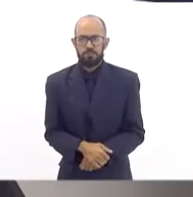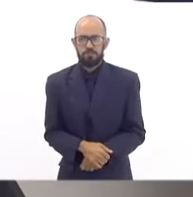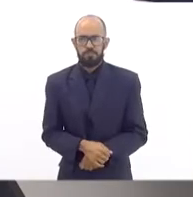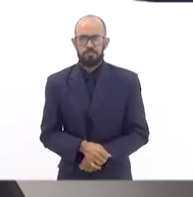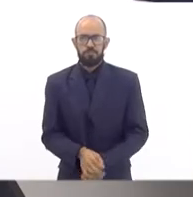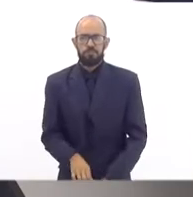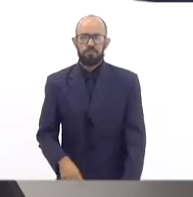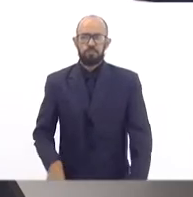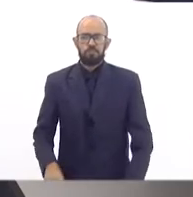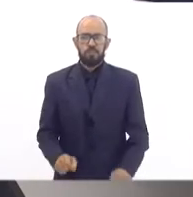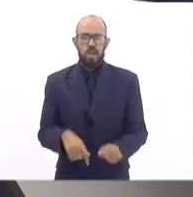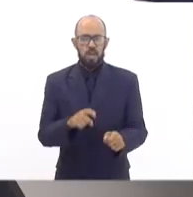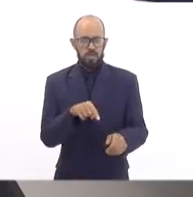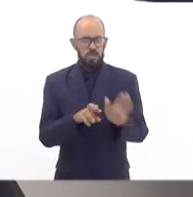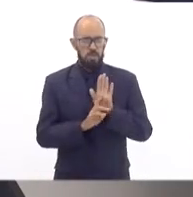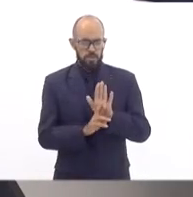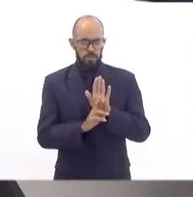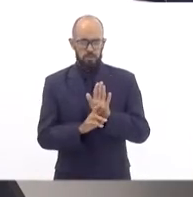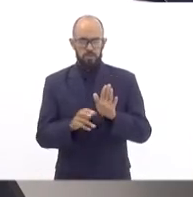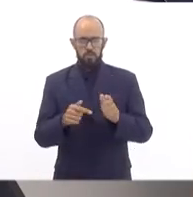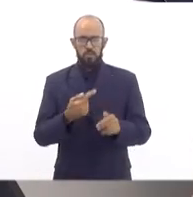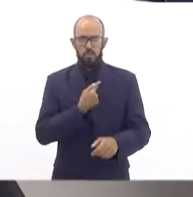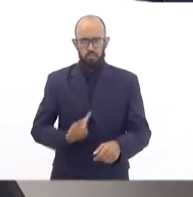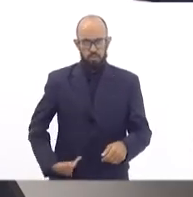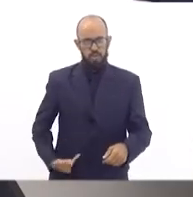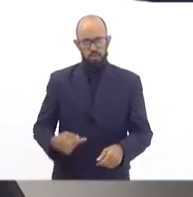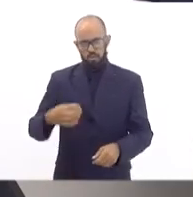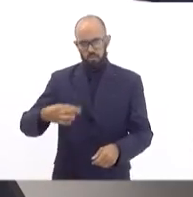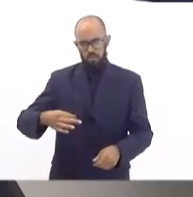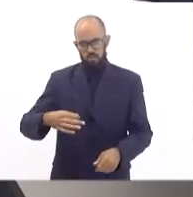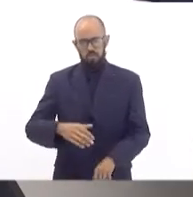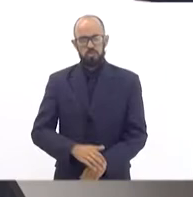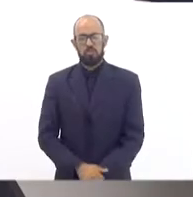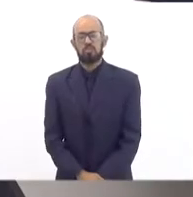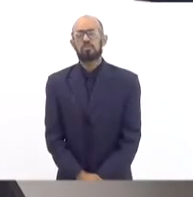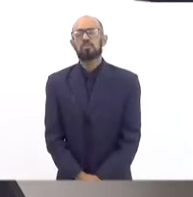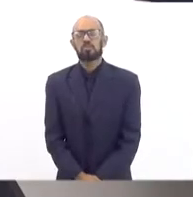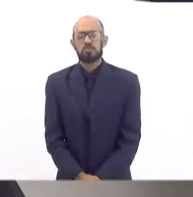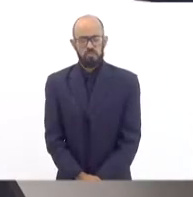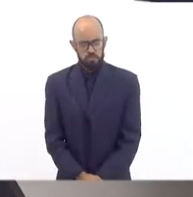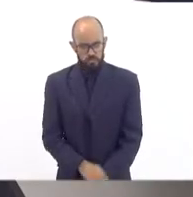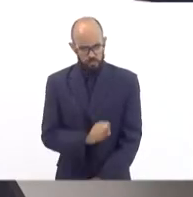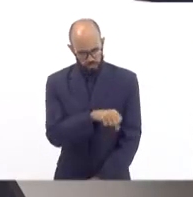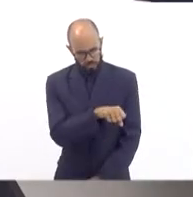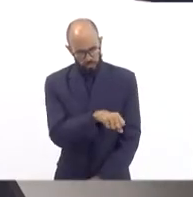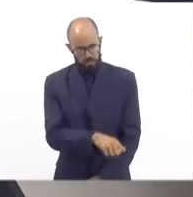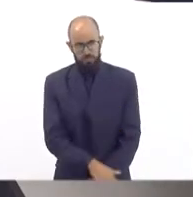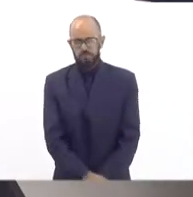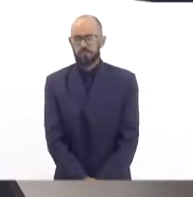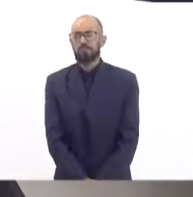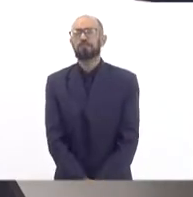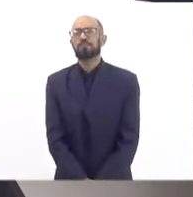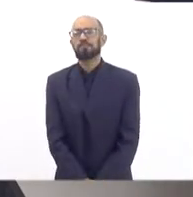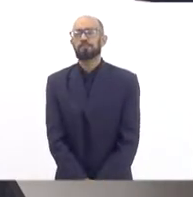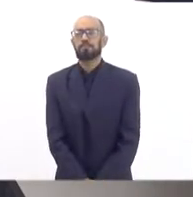Eles representam o governador. O gabinete do governador. Isso. Sim, por favor. Tá.